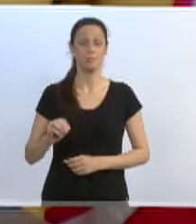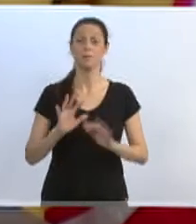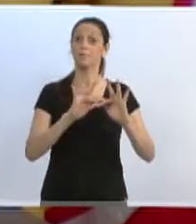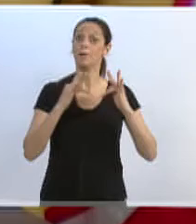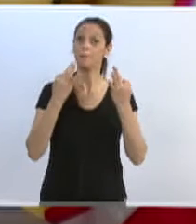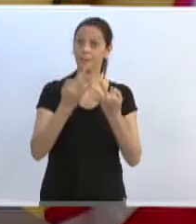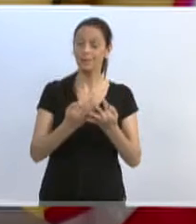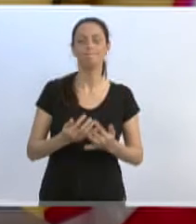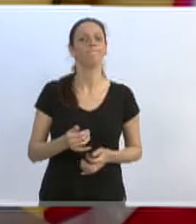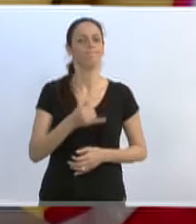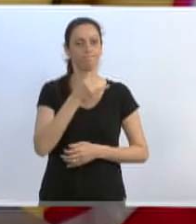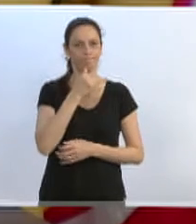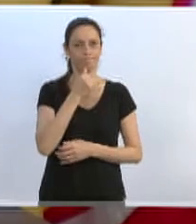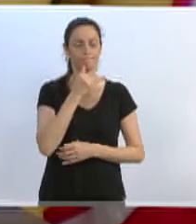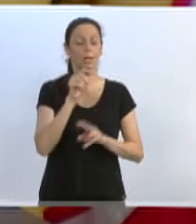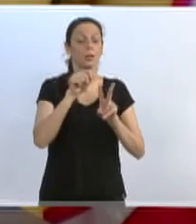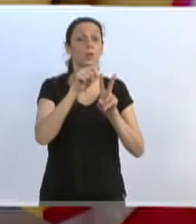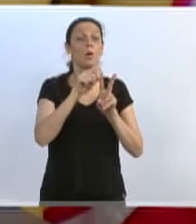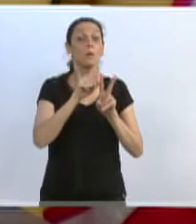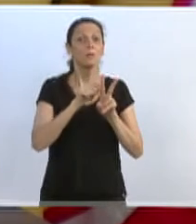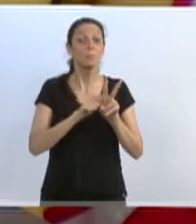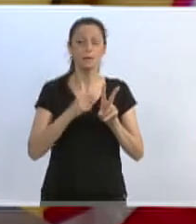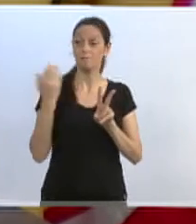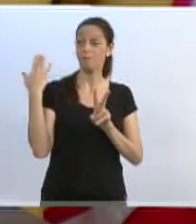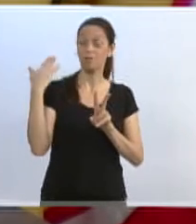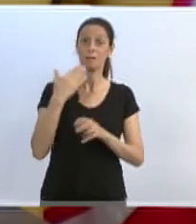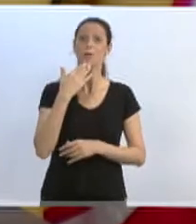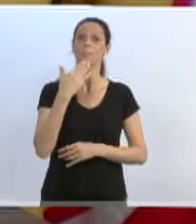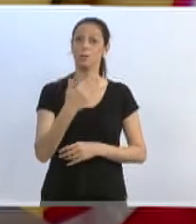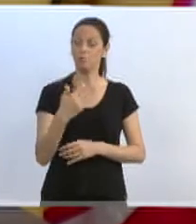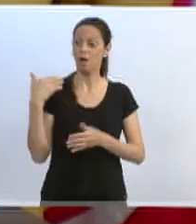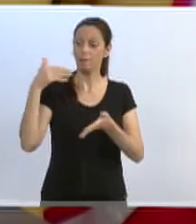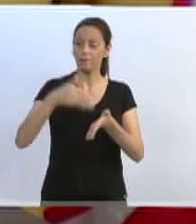que, infelizmente, há 2 meses eu fiz uma solicitação aqui na casa,